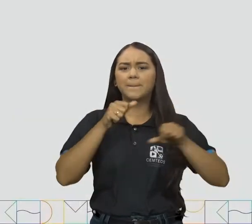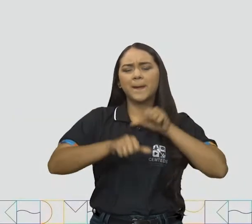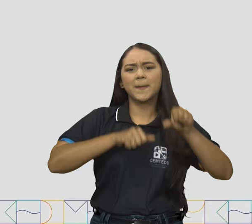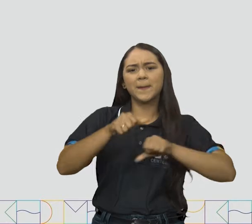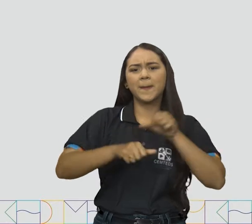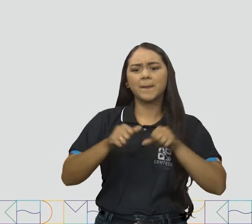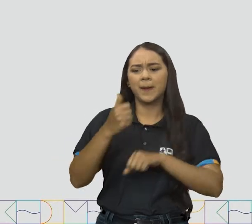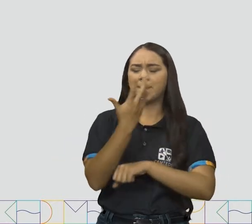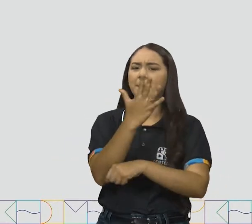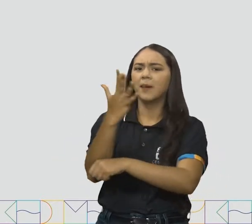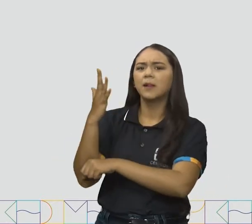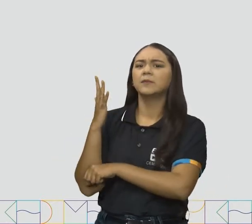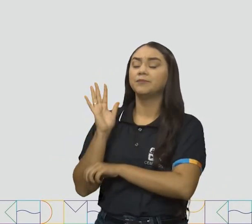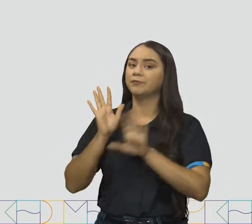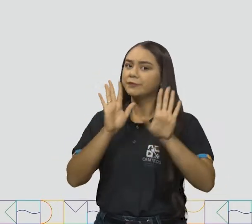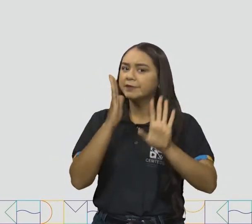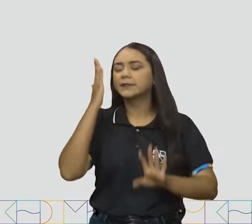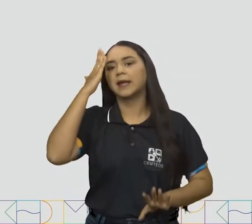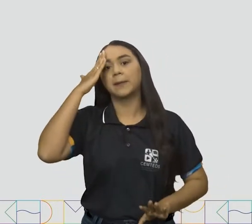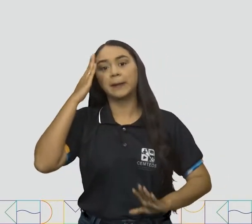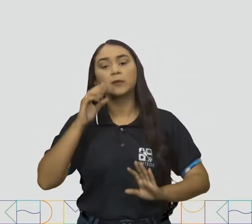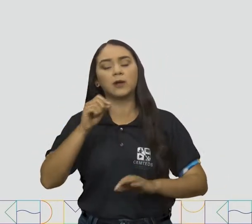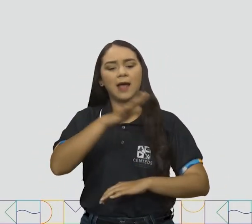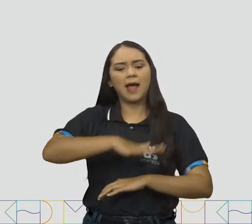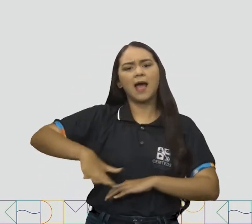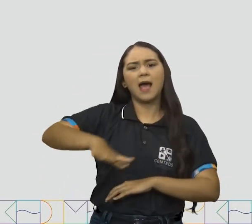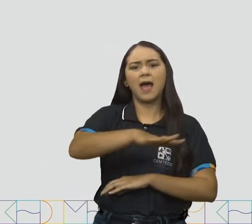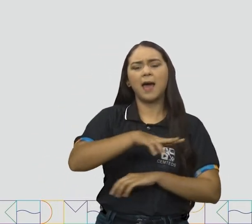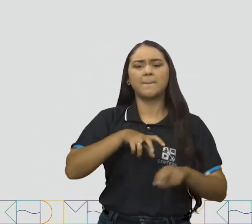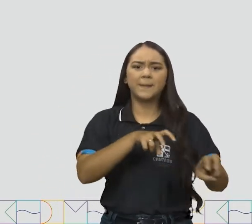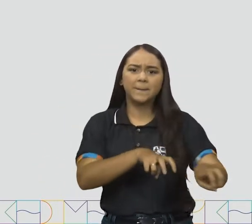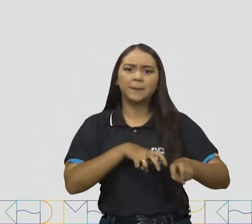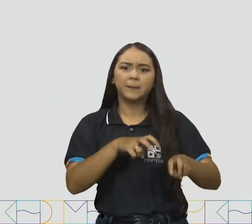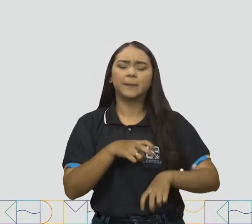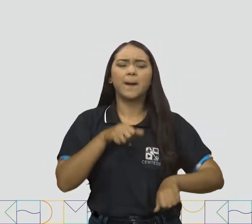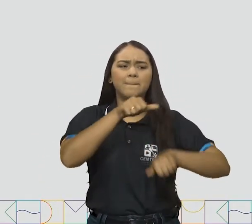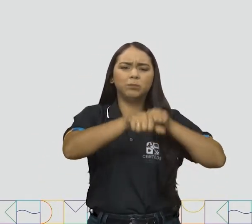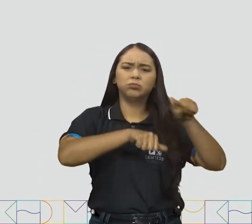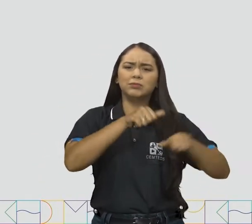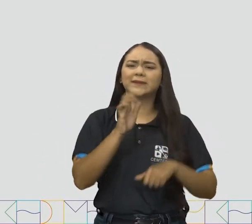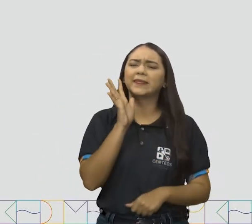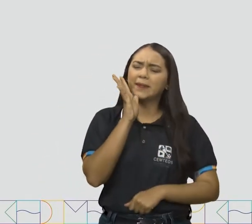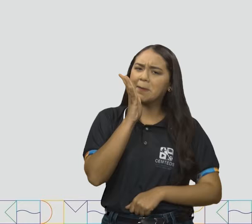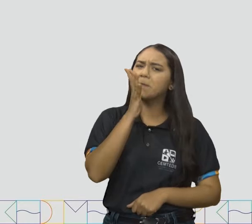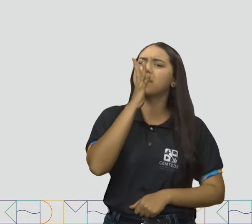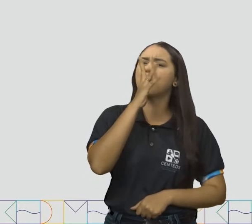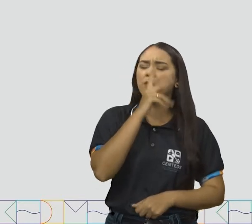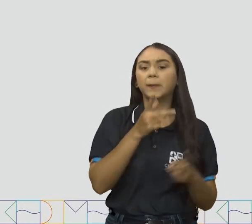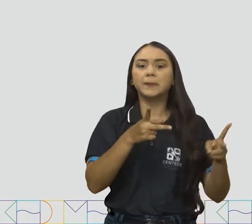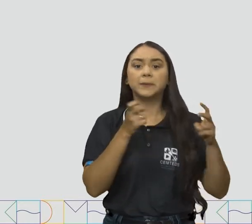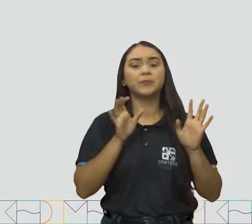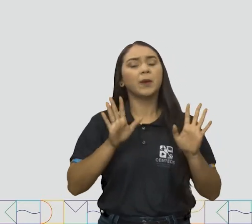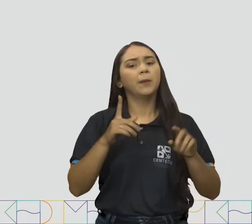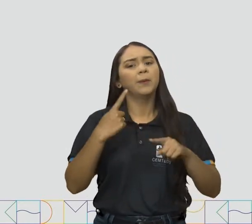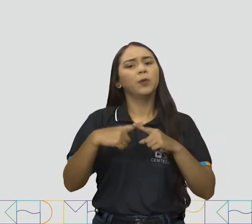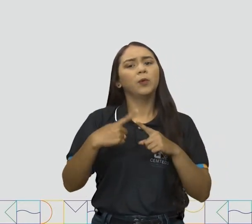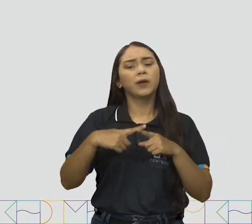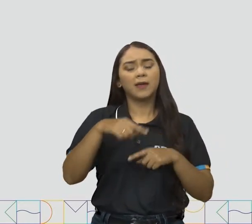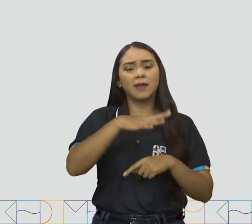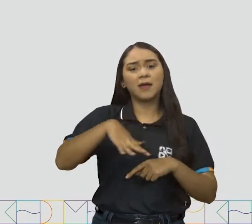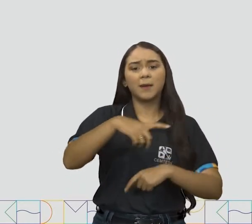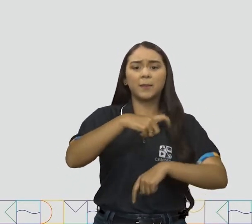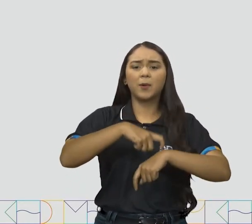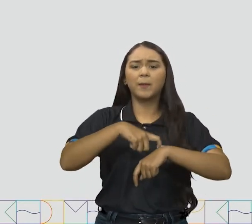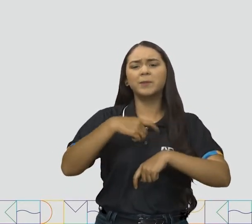na paisagem? Já sabemos que em áreas rurais, as mudanças nas paisagens demoram a ser notadas, pois o ritmo no campo é